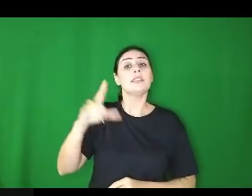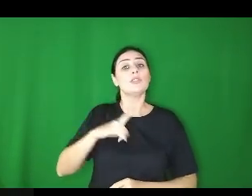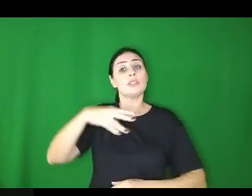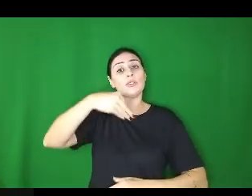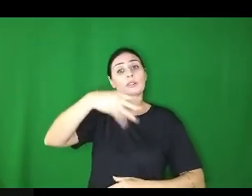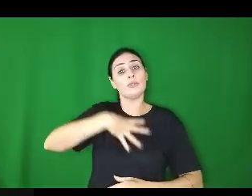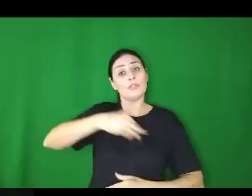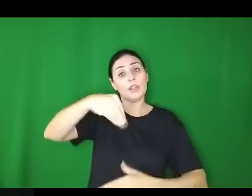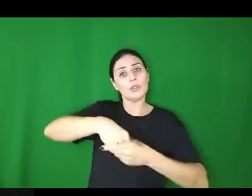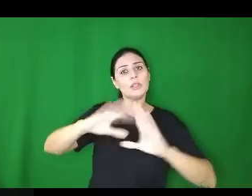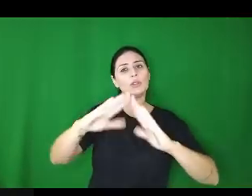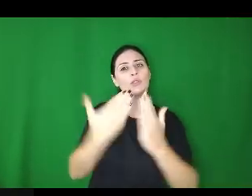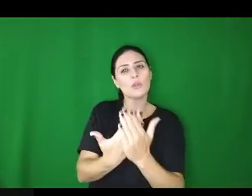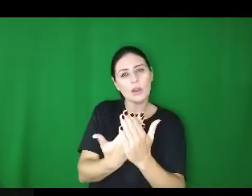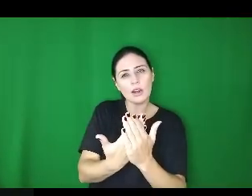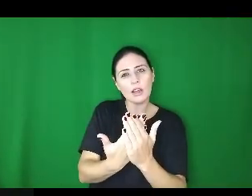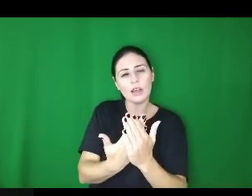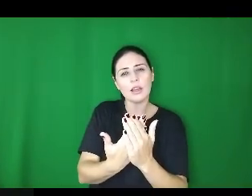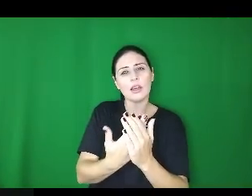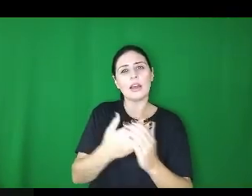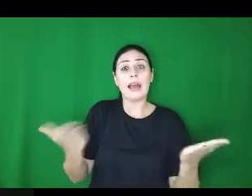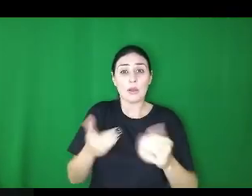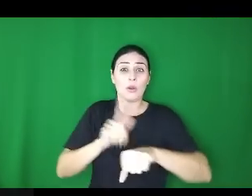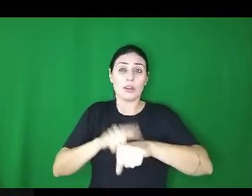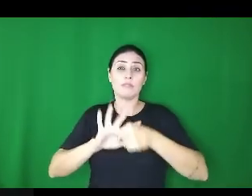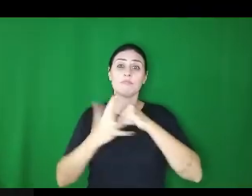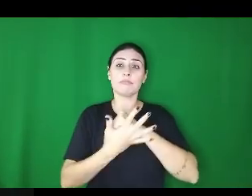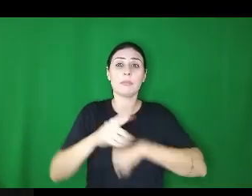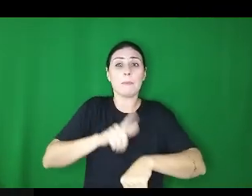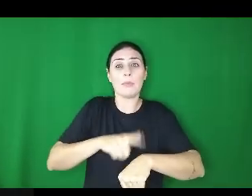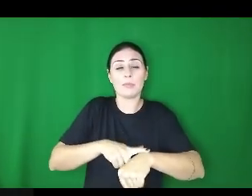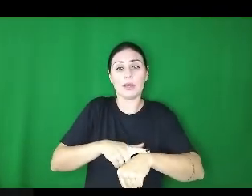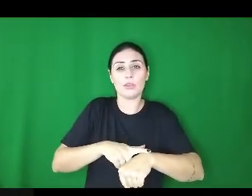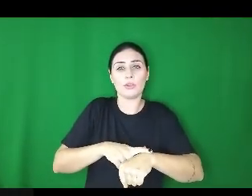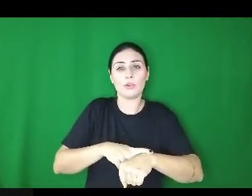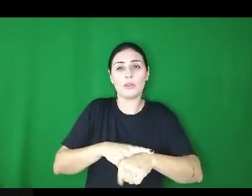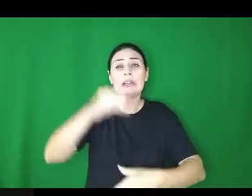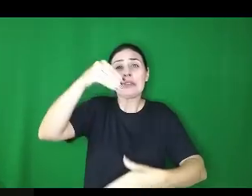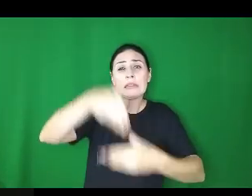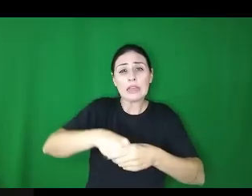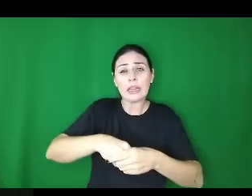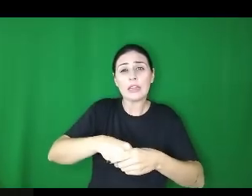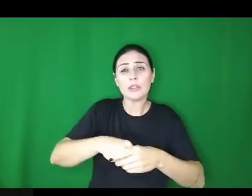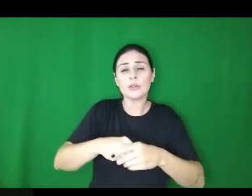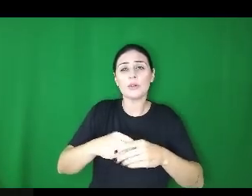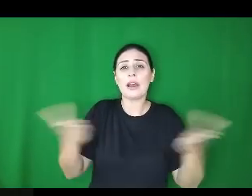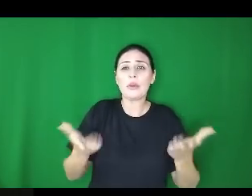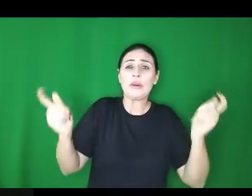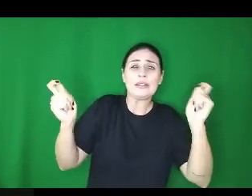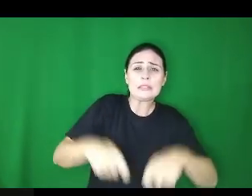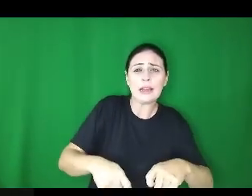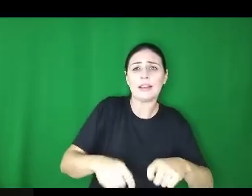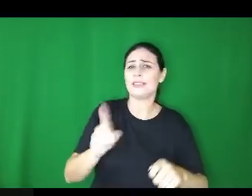mesmo assim, eu considero que em algumas coisas ficou pelo que é o ideal, o que,